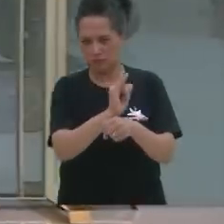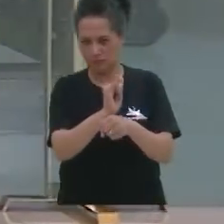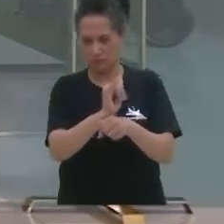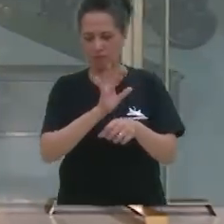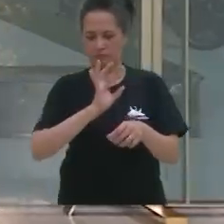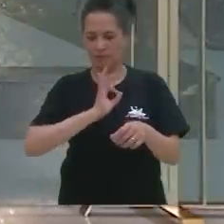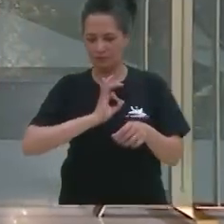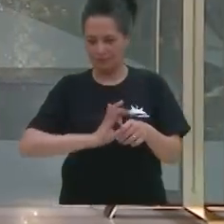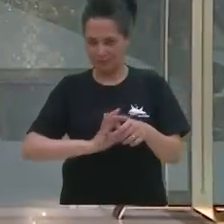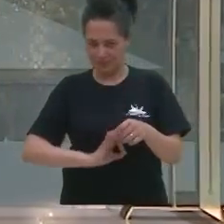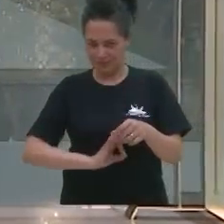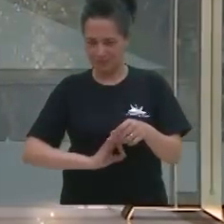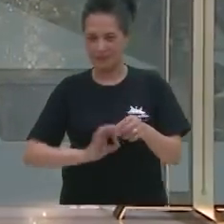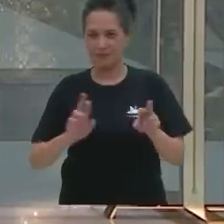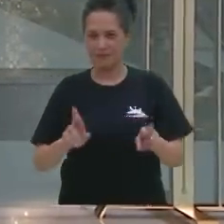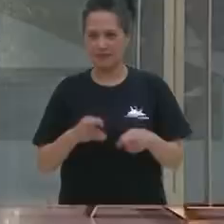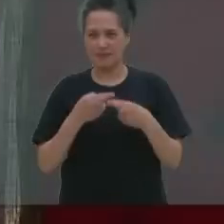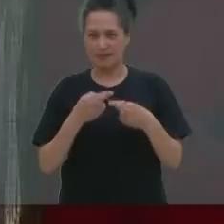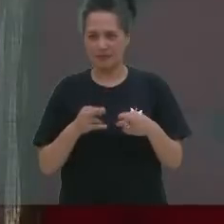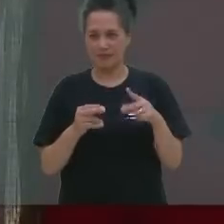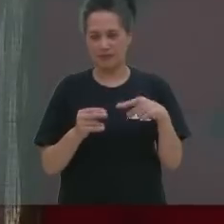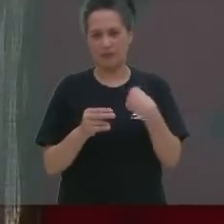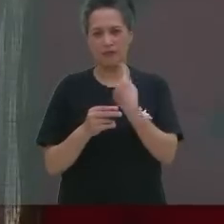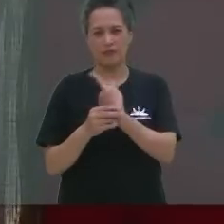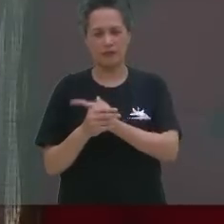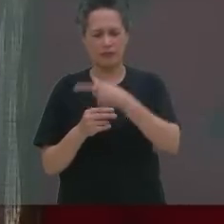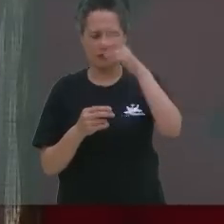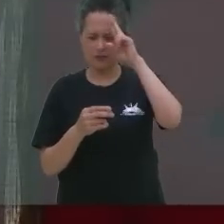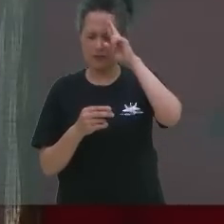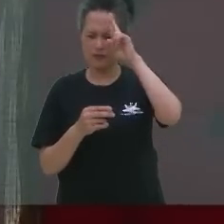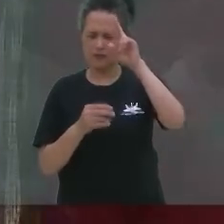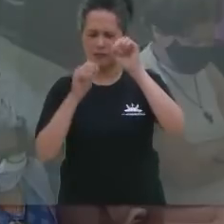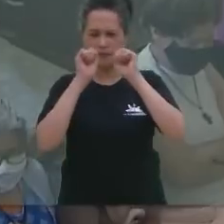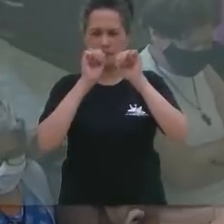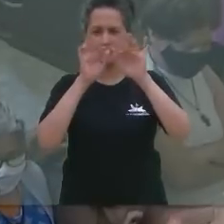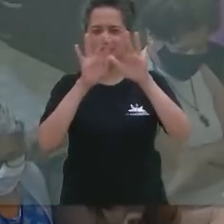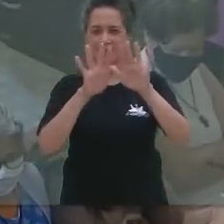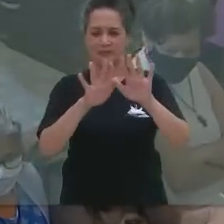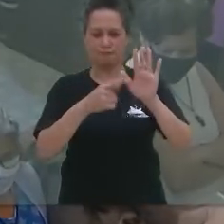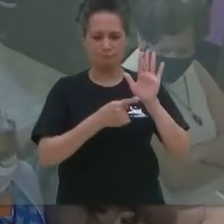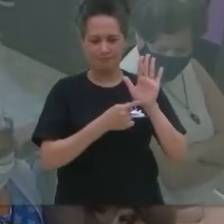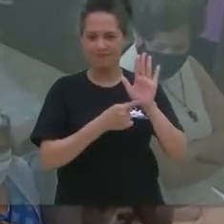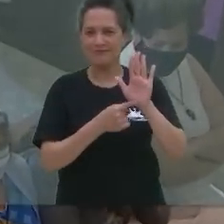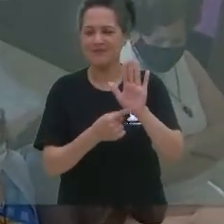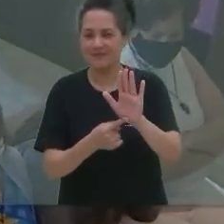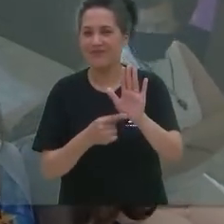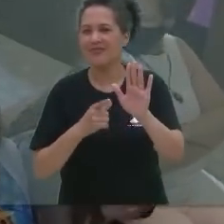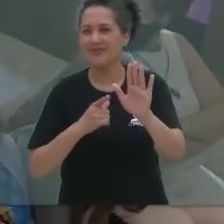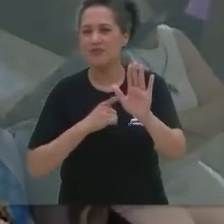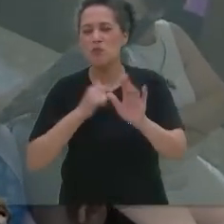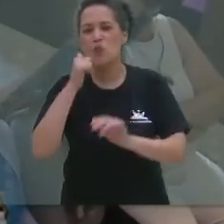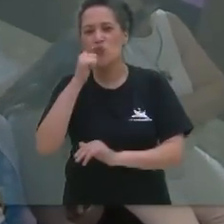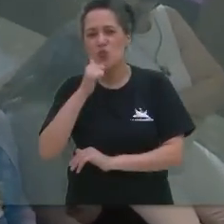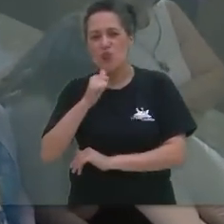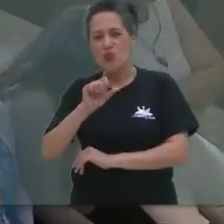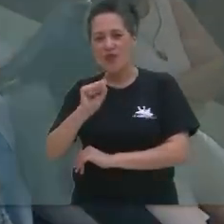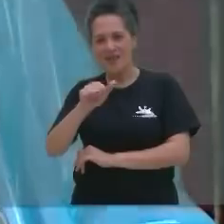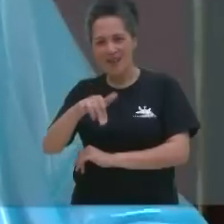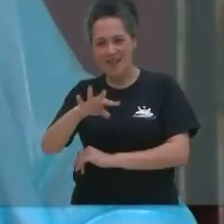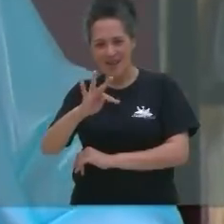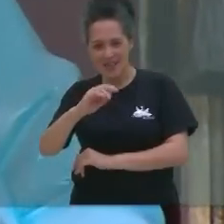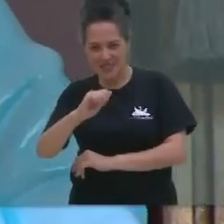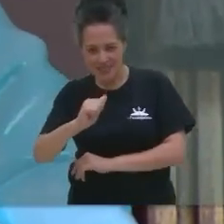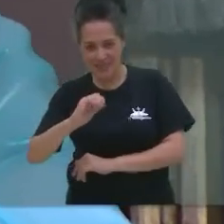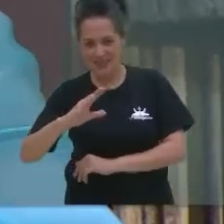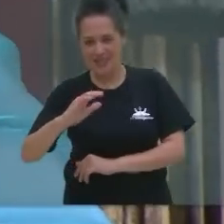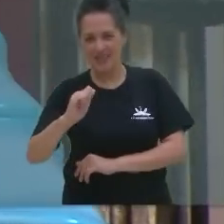Manzotti. Nossa Senhora das Graças, que apareceu a Santa Catarina Laboré. E